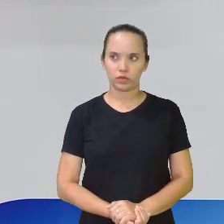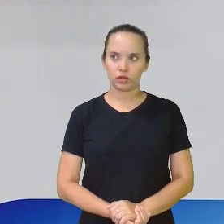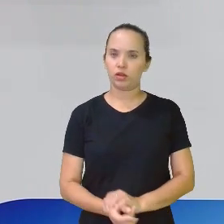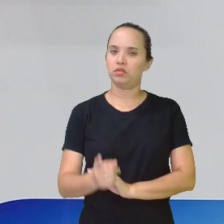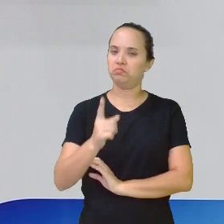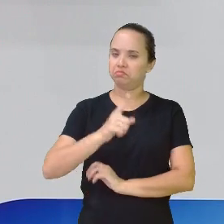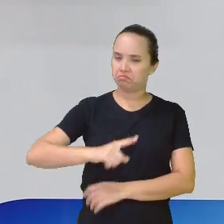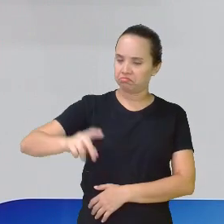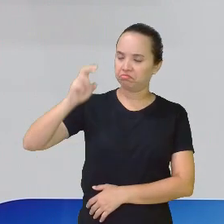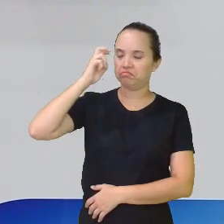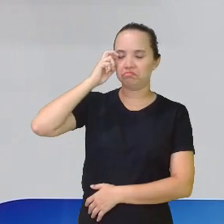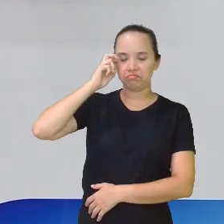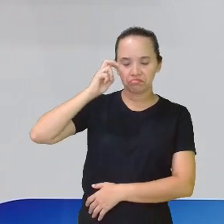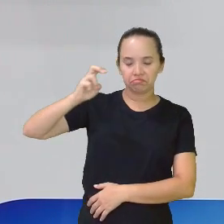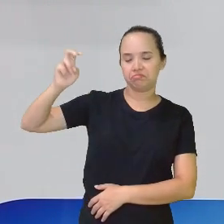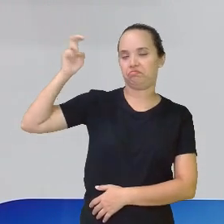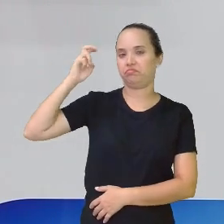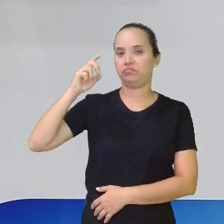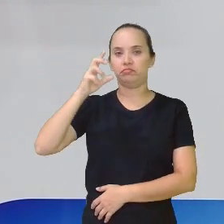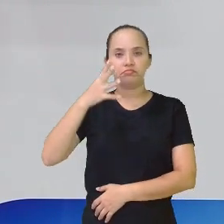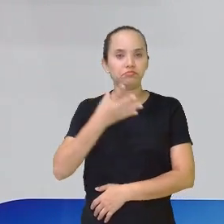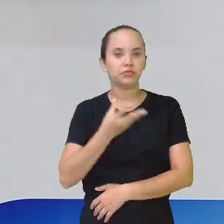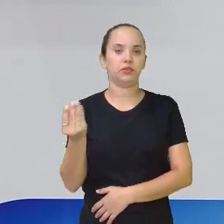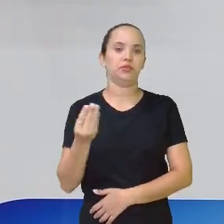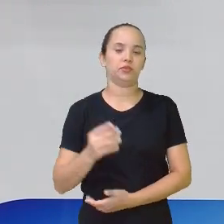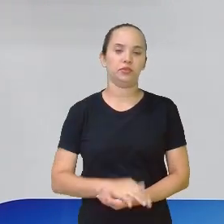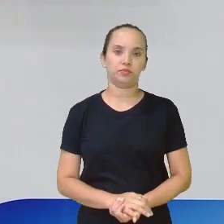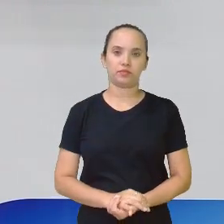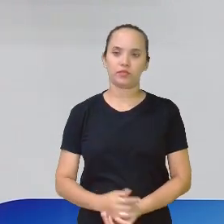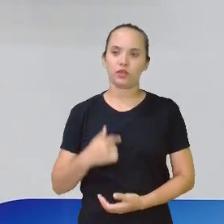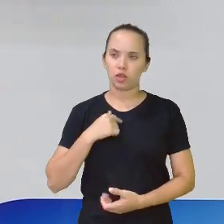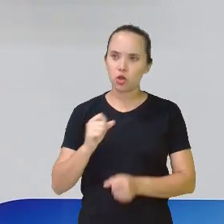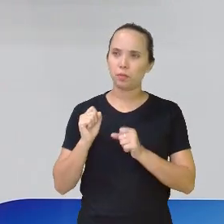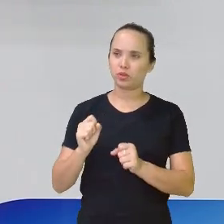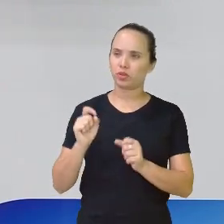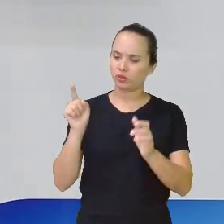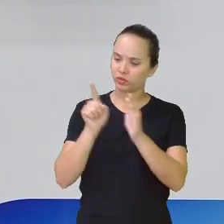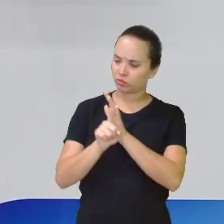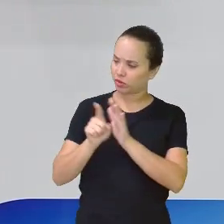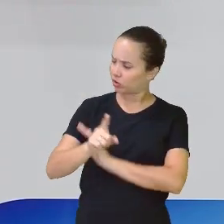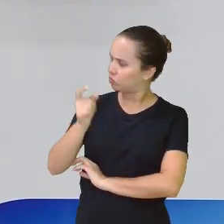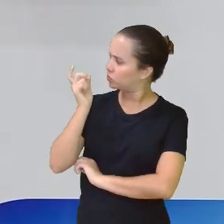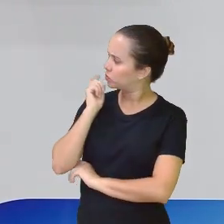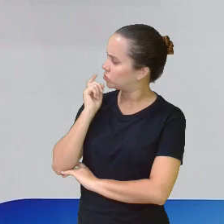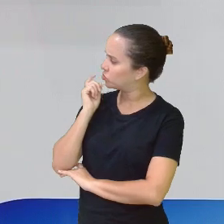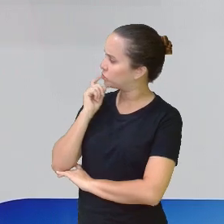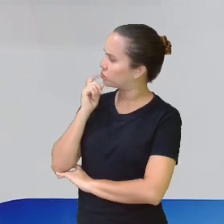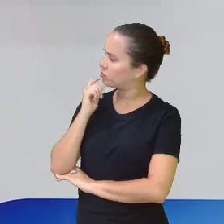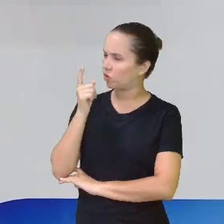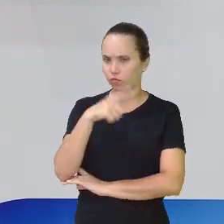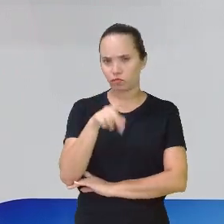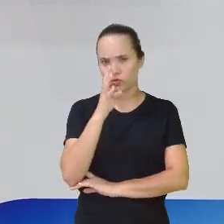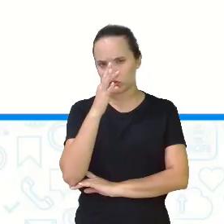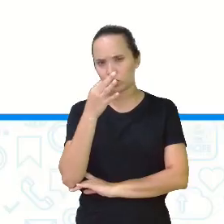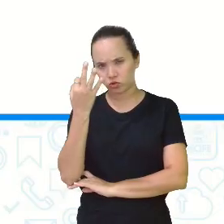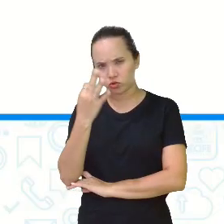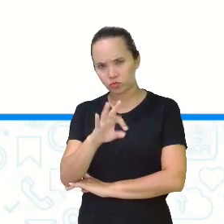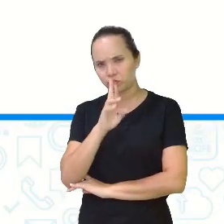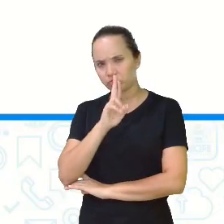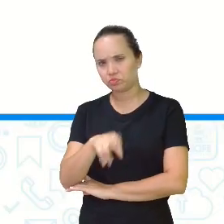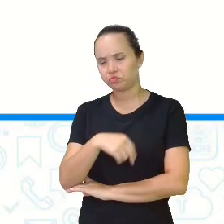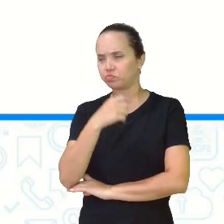muito inteligentes, são muito espertos. Eu poderia fazer mais perguntas aqui. Será que vocês